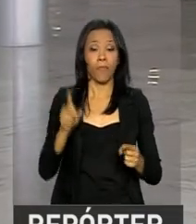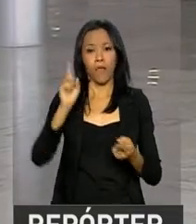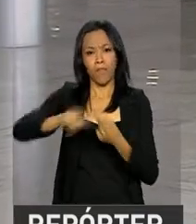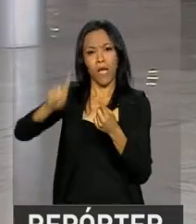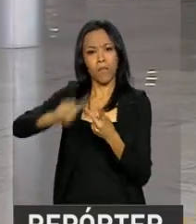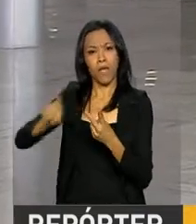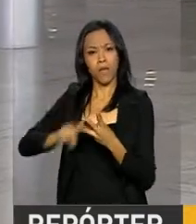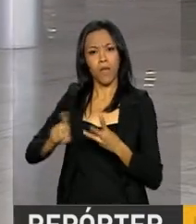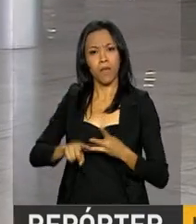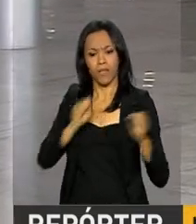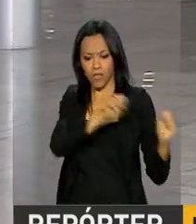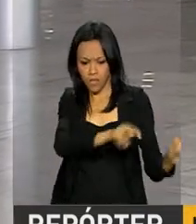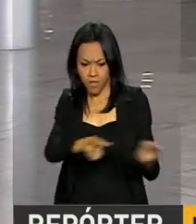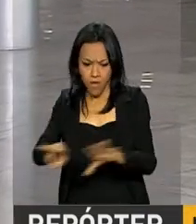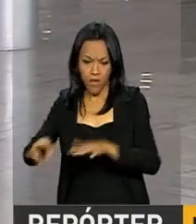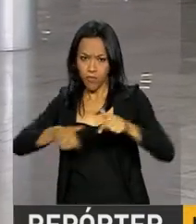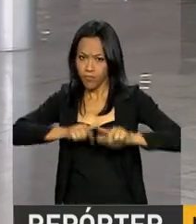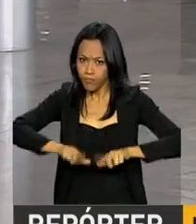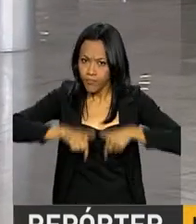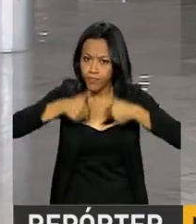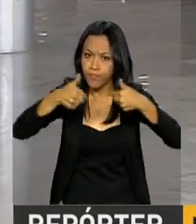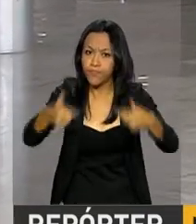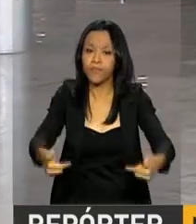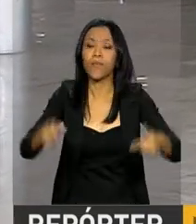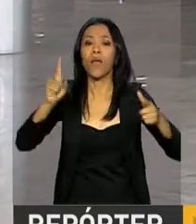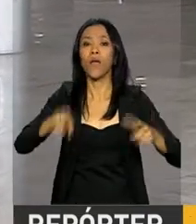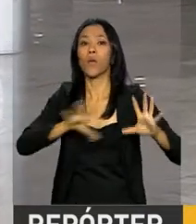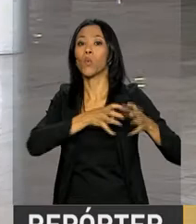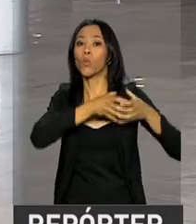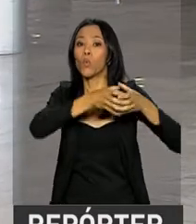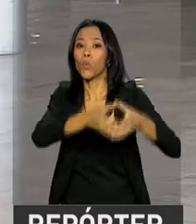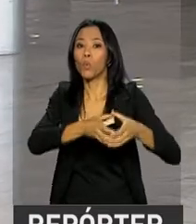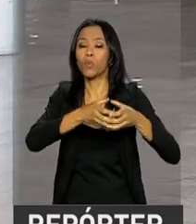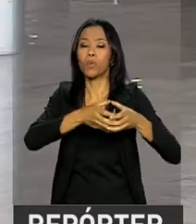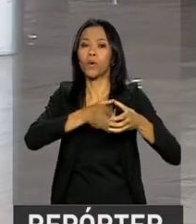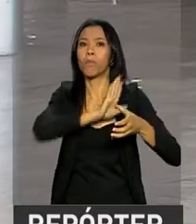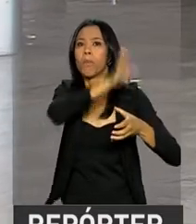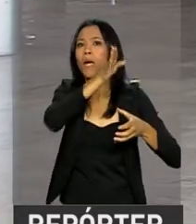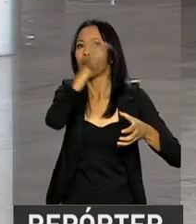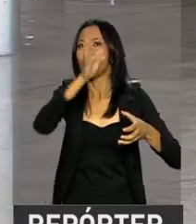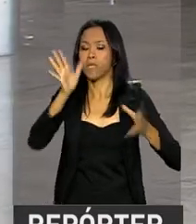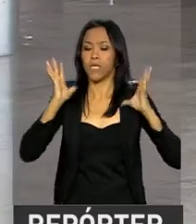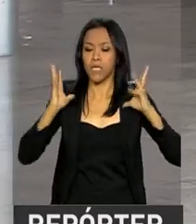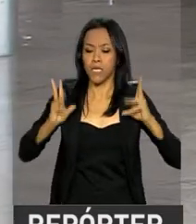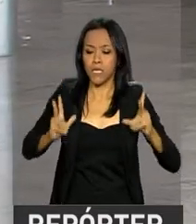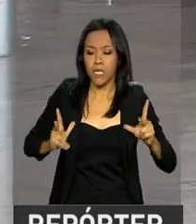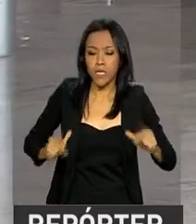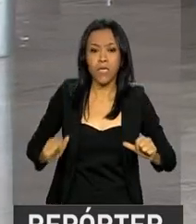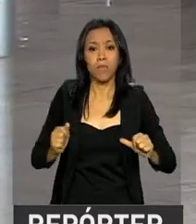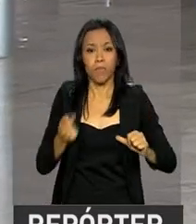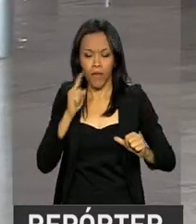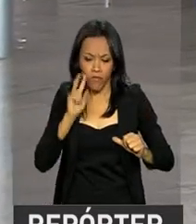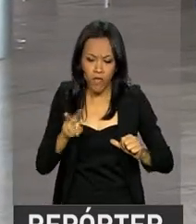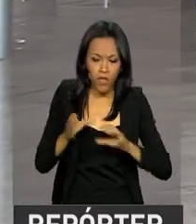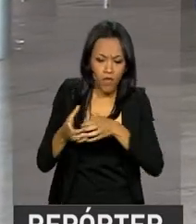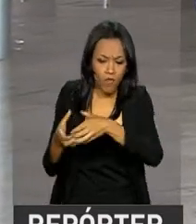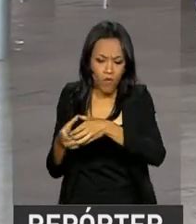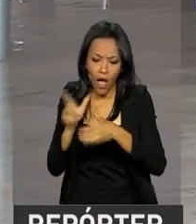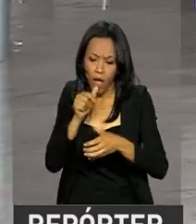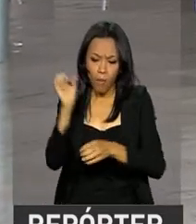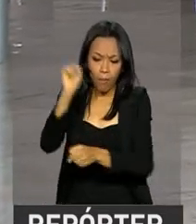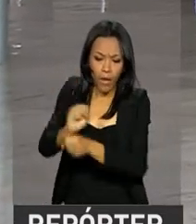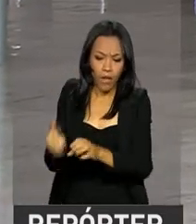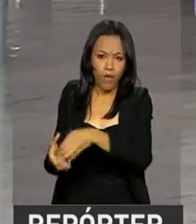ações da semana estão os mutirões de limpeza para eliminar possíveis focos do mosquito